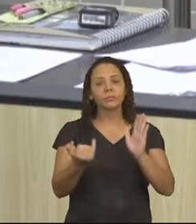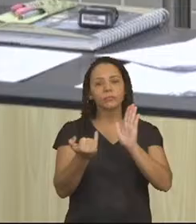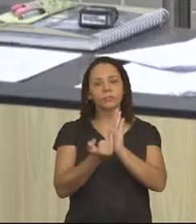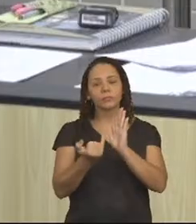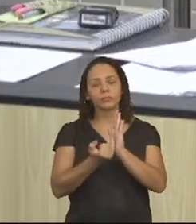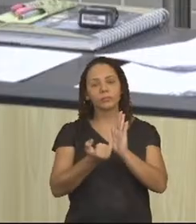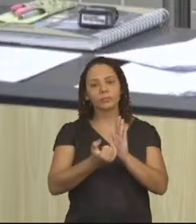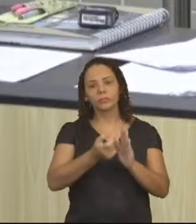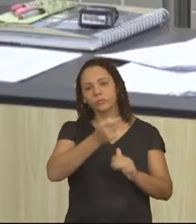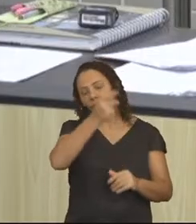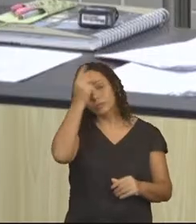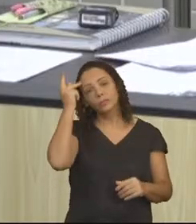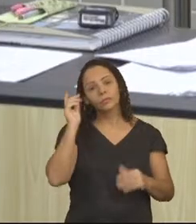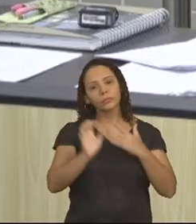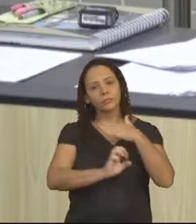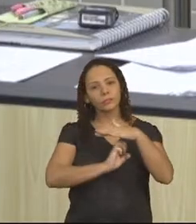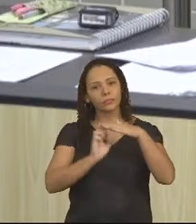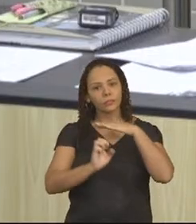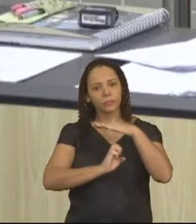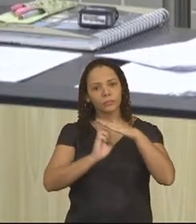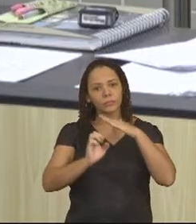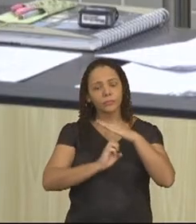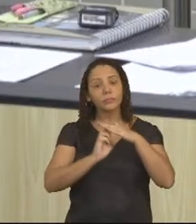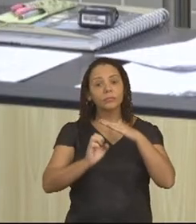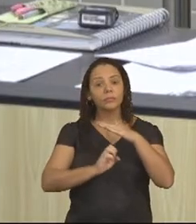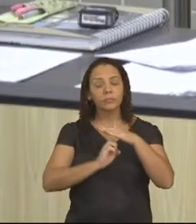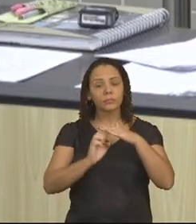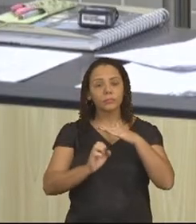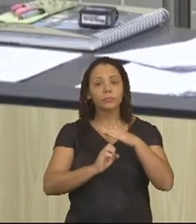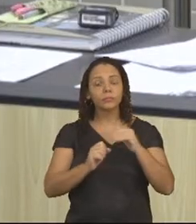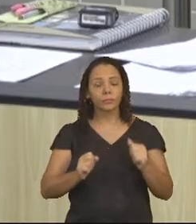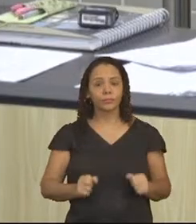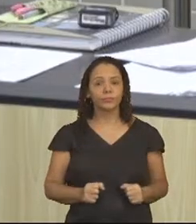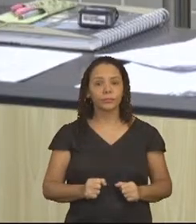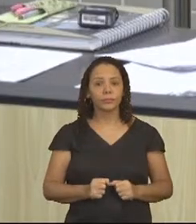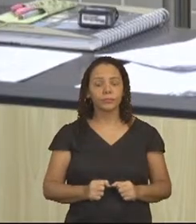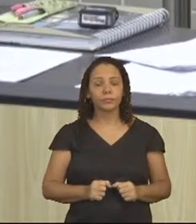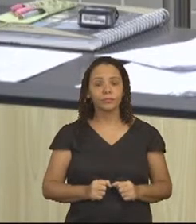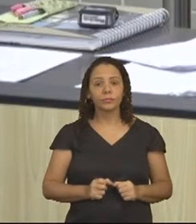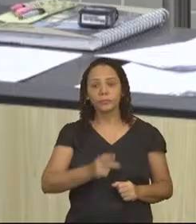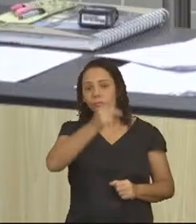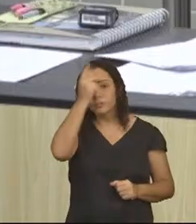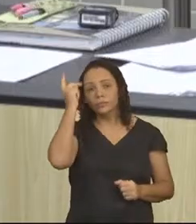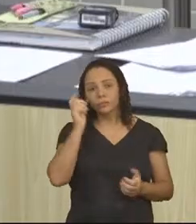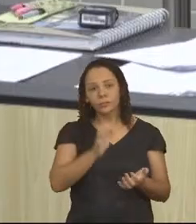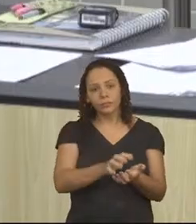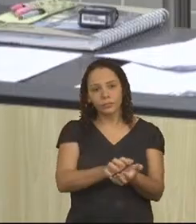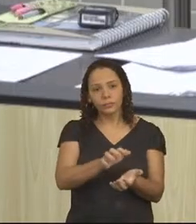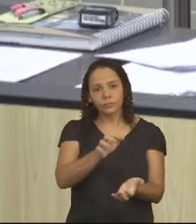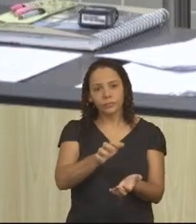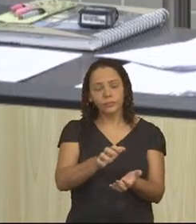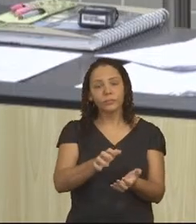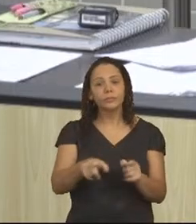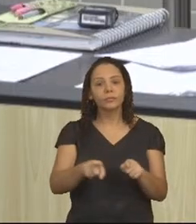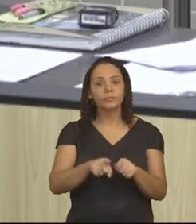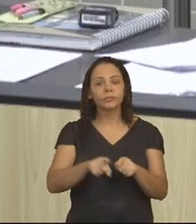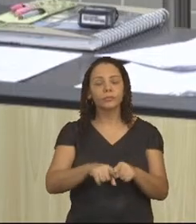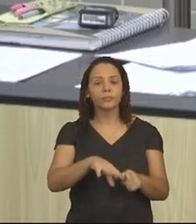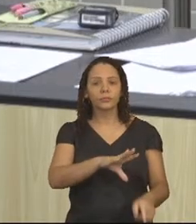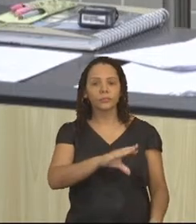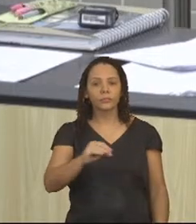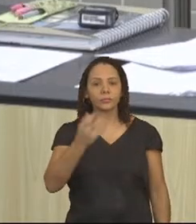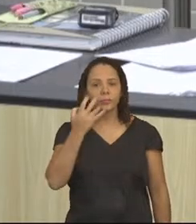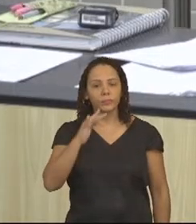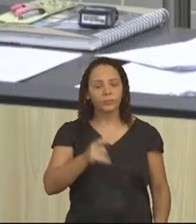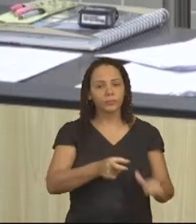pessoas físicas e jurídicas via Fundo Municipal da Pessoa Idosa e Fundo Municipal da Criança e do